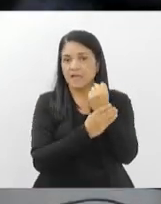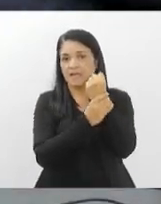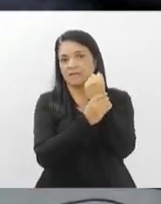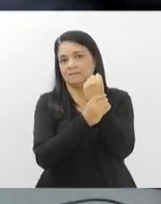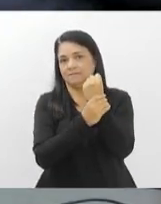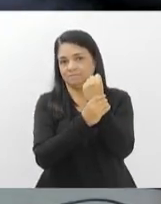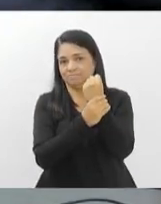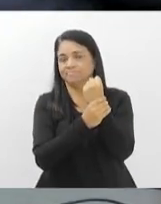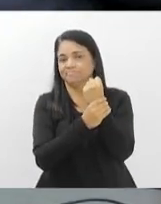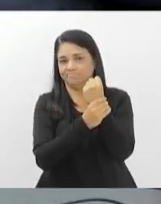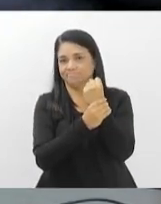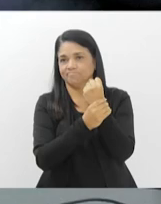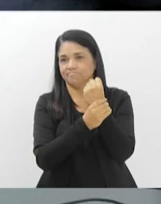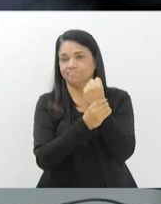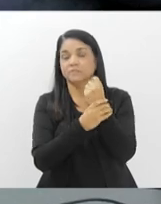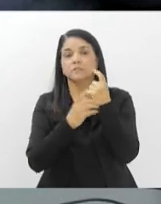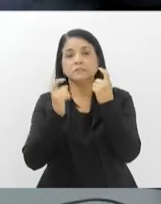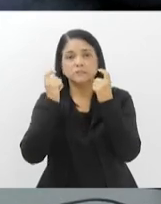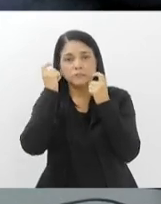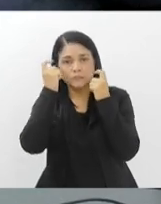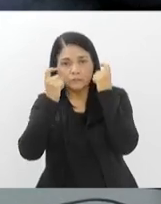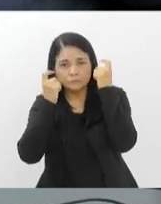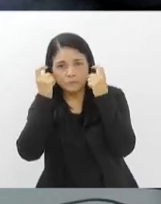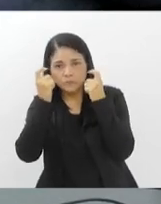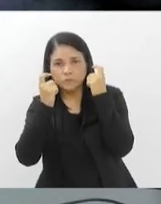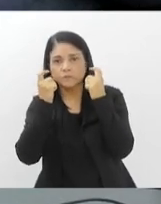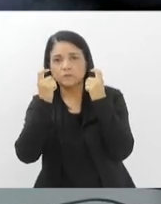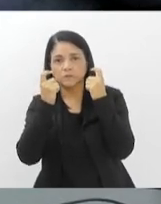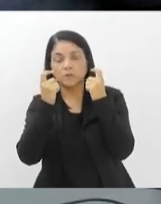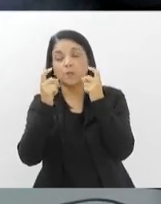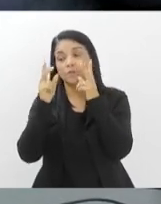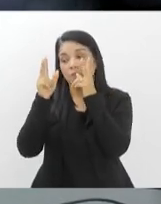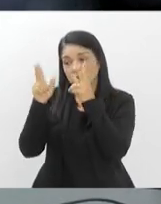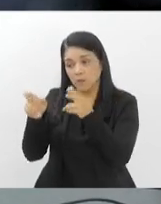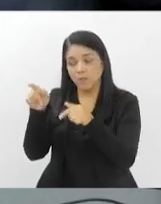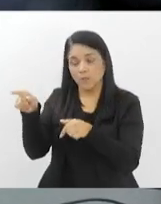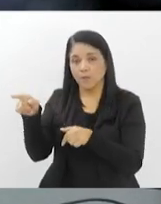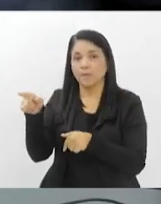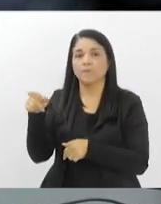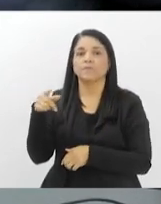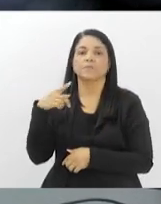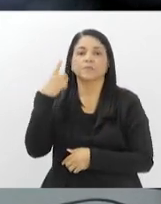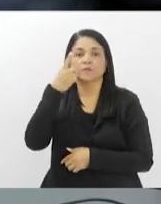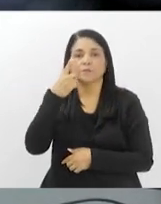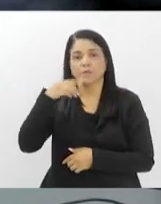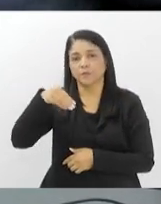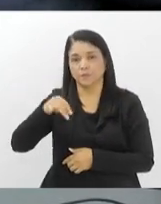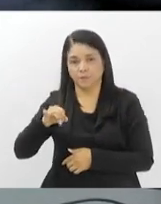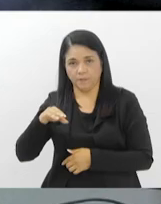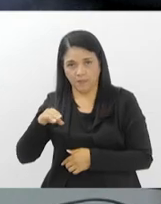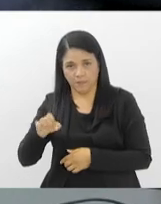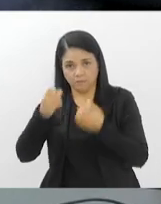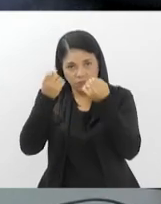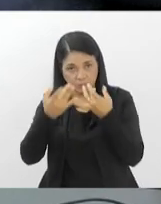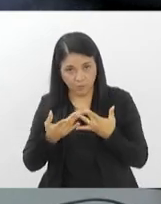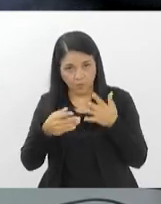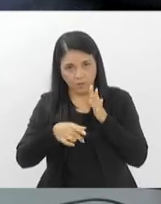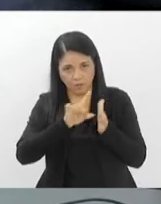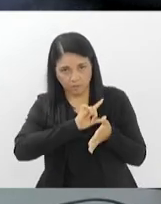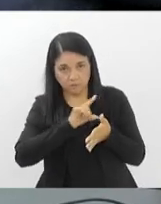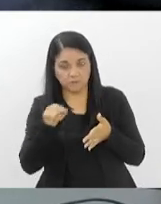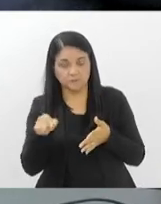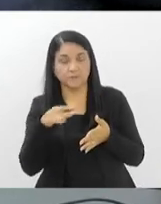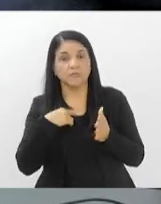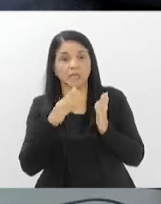que eu tenho de preocupação, que de alguma forma partilhe com que o deputado Carlos Mink trabalha. Por exemplo, algum grau